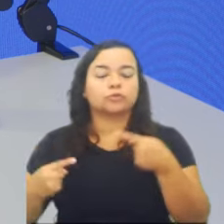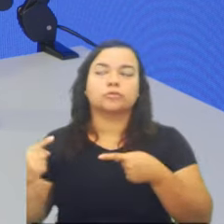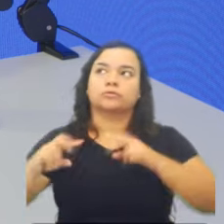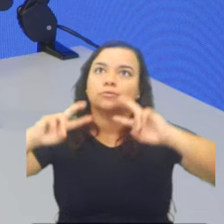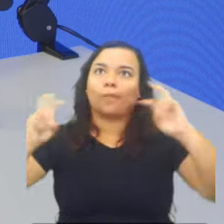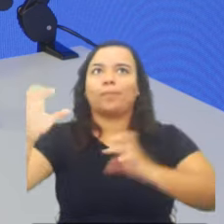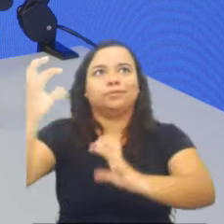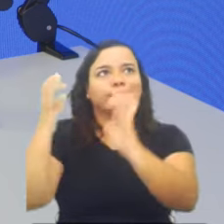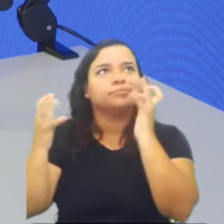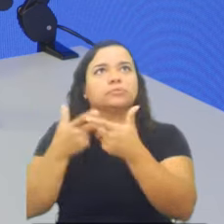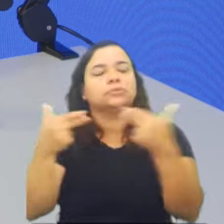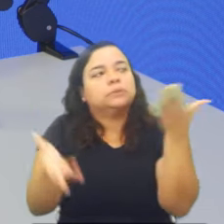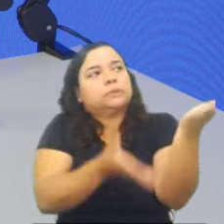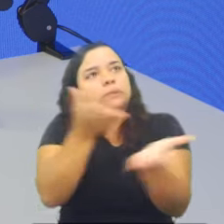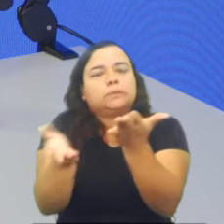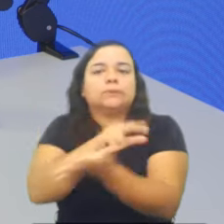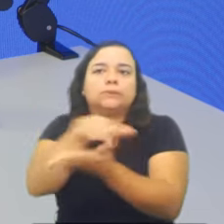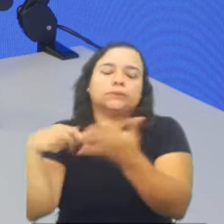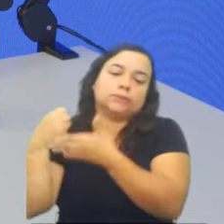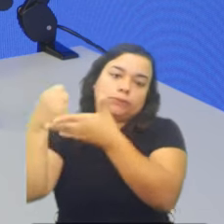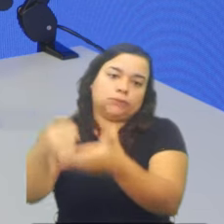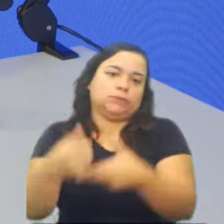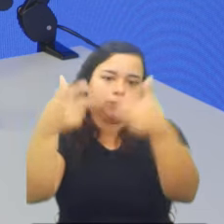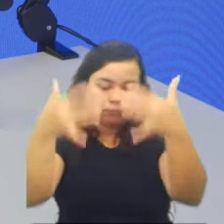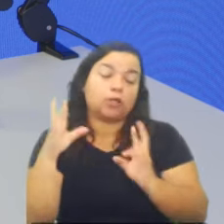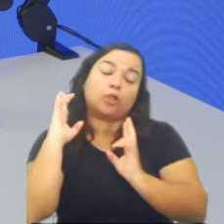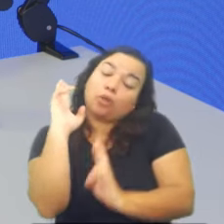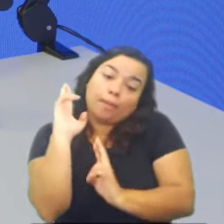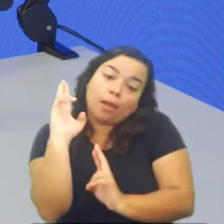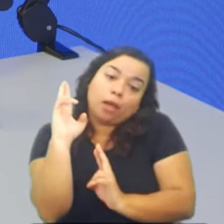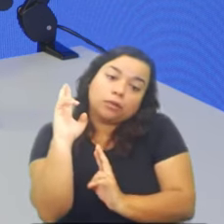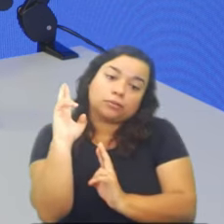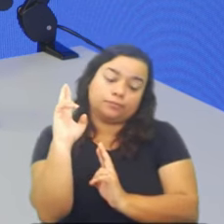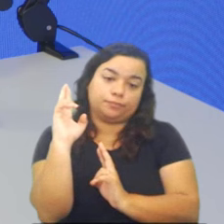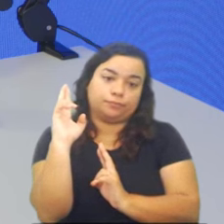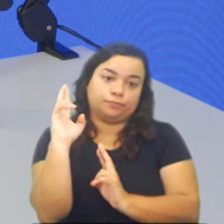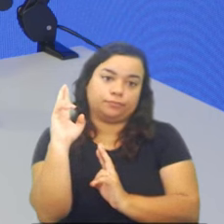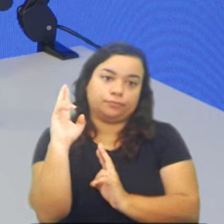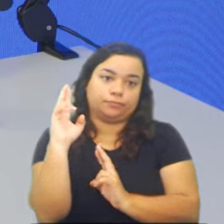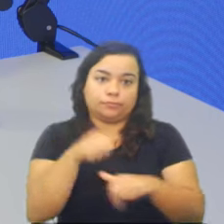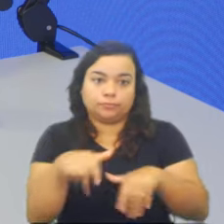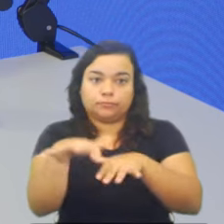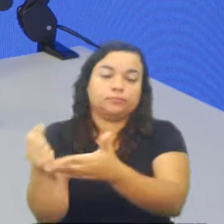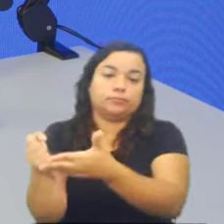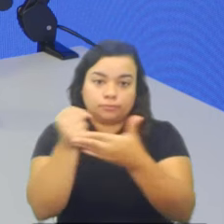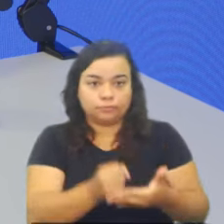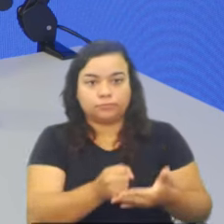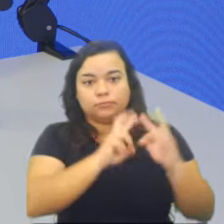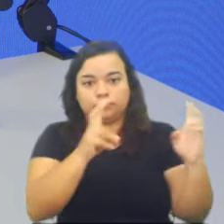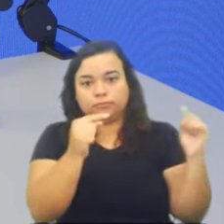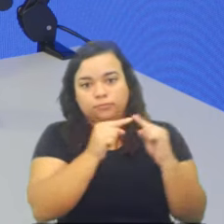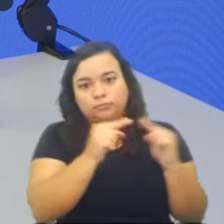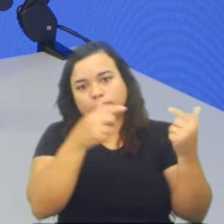discutir esse de levar esse tema pro fórum E tomara sim que que as paradas Tragam esse tema